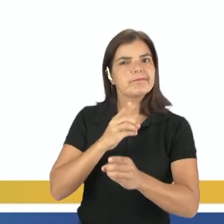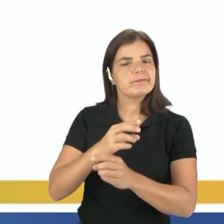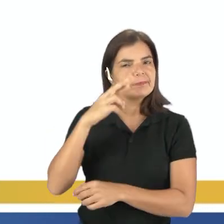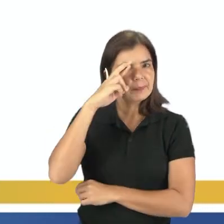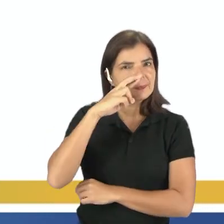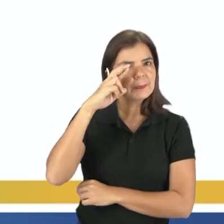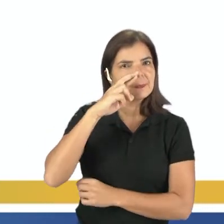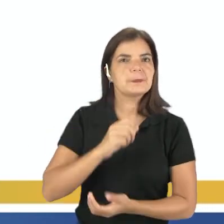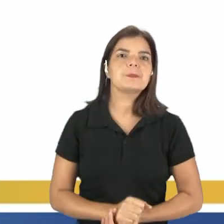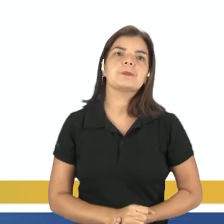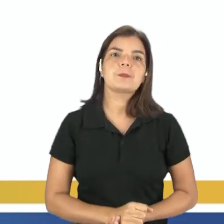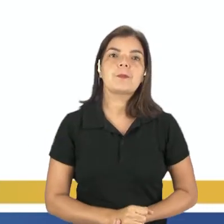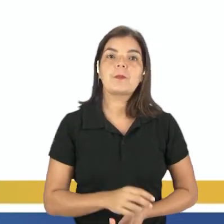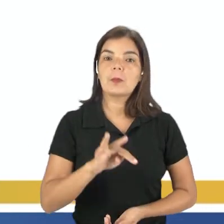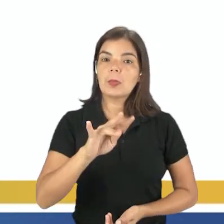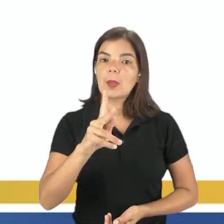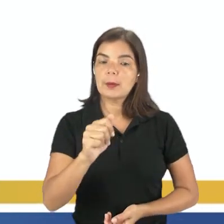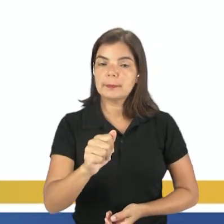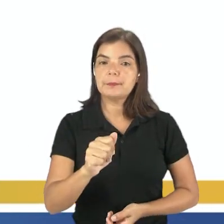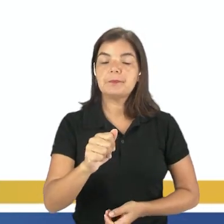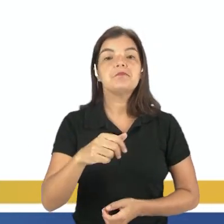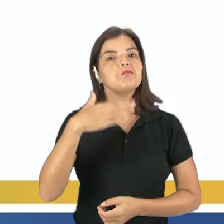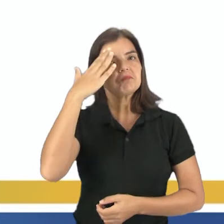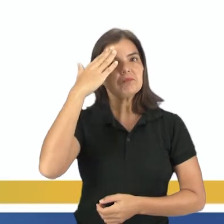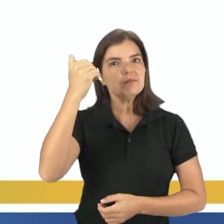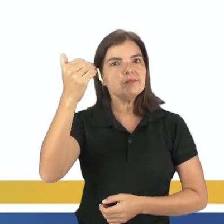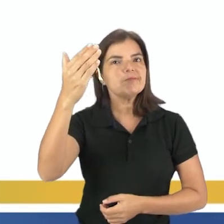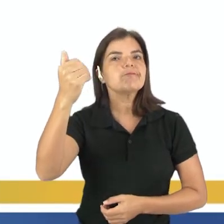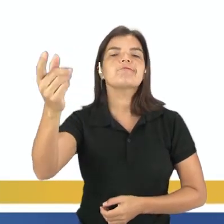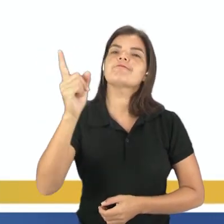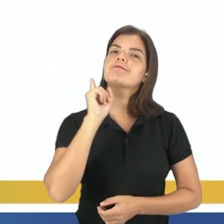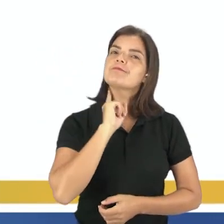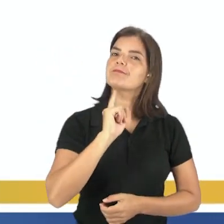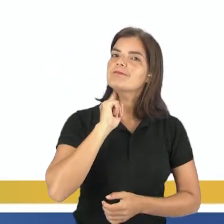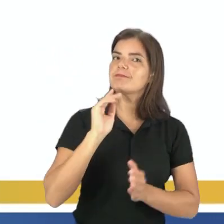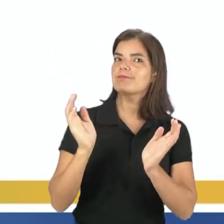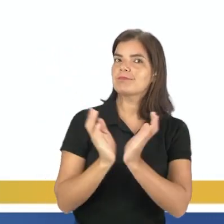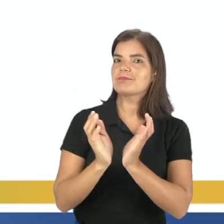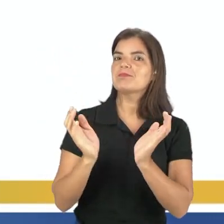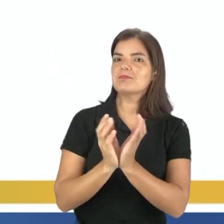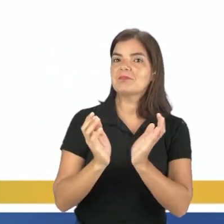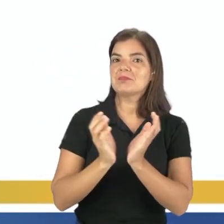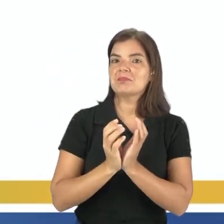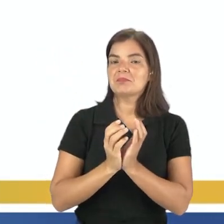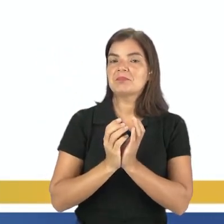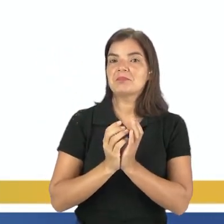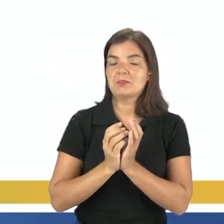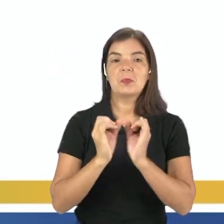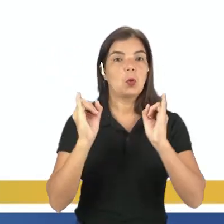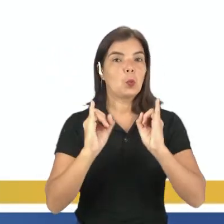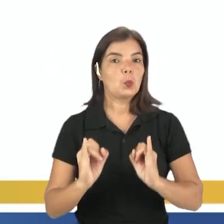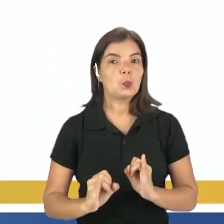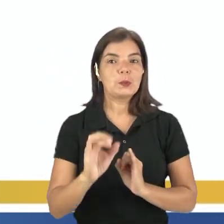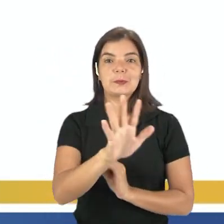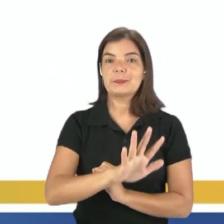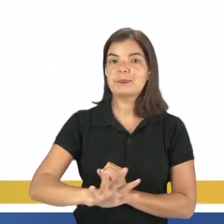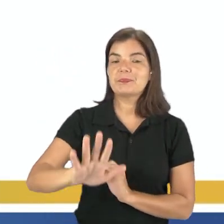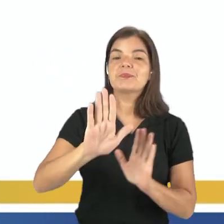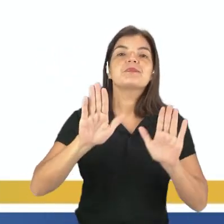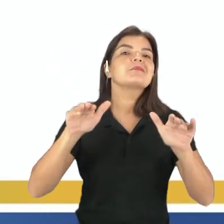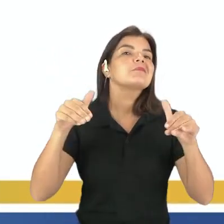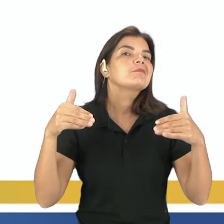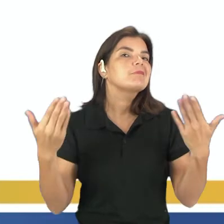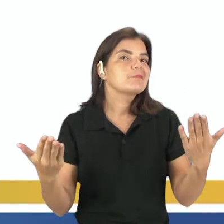descoberto por um olheiro? Ou seria Tião se tornar titular do time do Flamengo e se tornar ídolo nacional? Qual dos dois é o